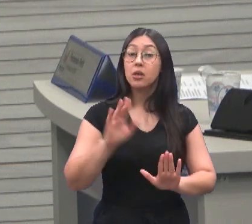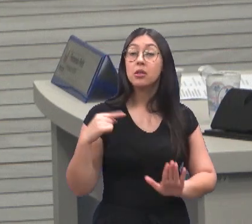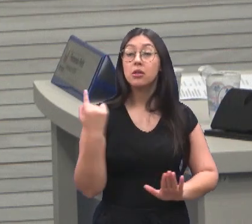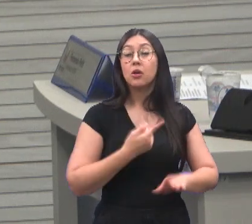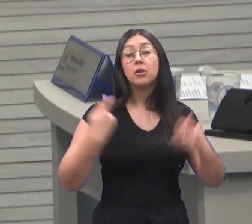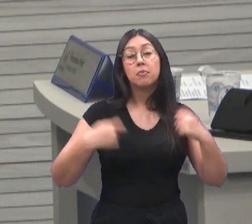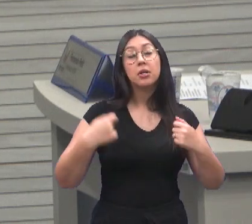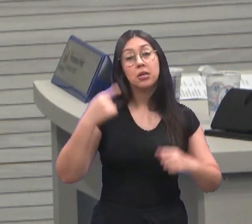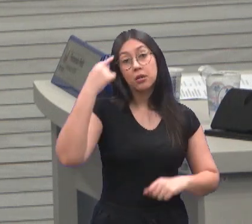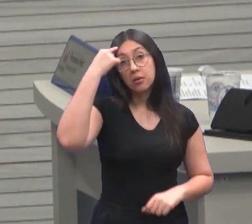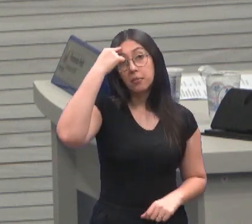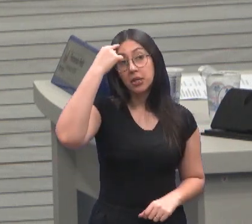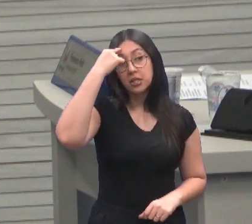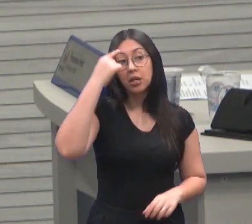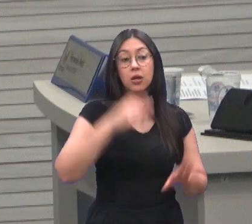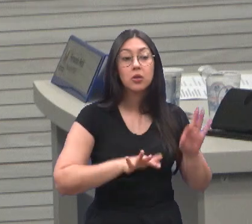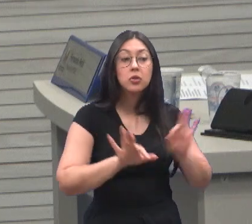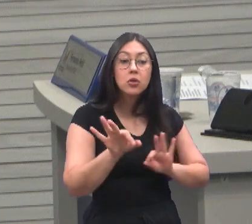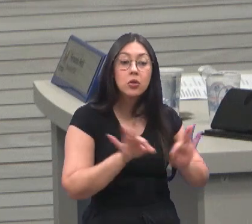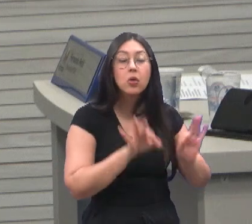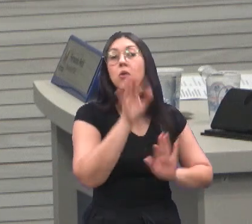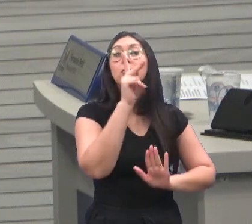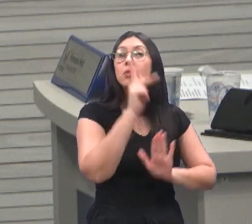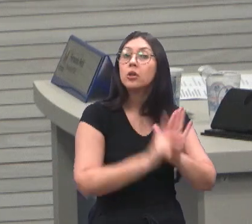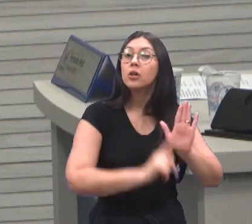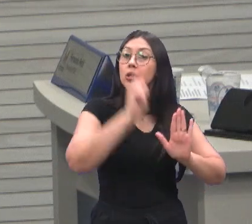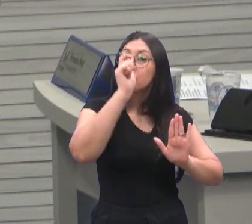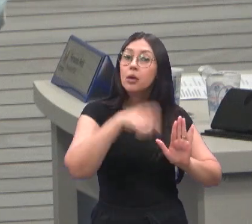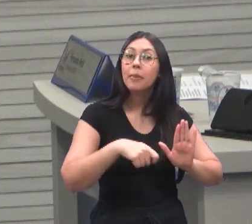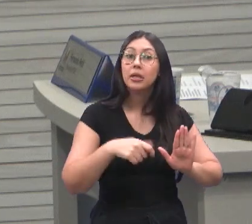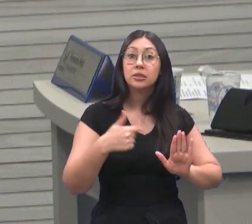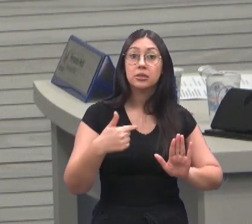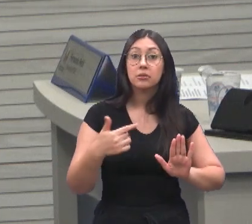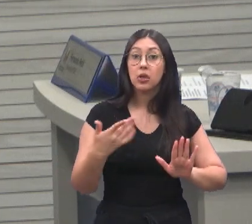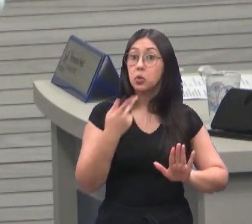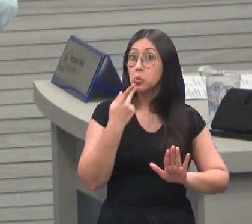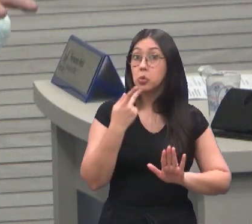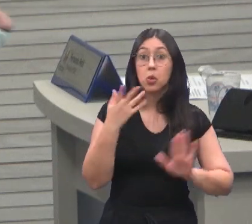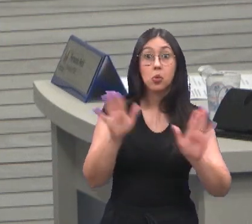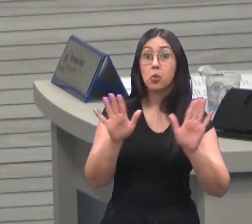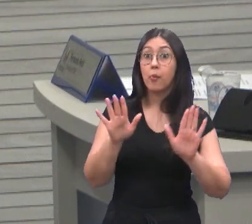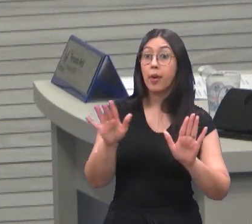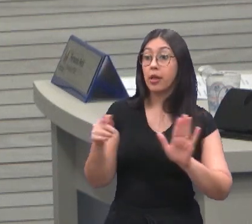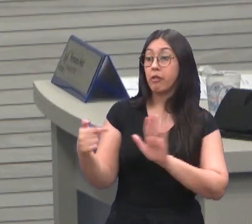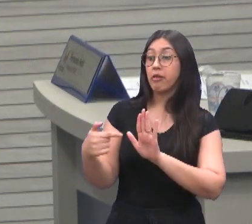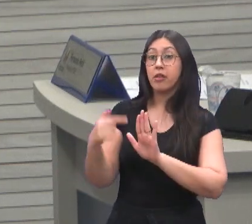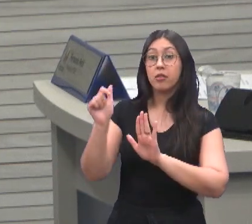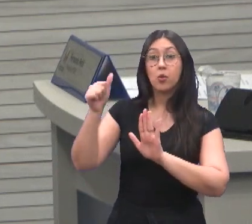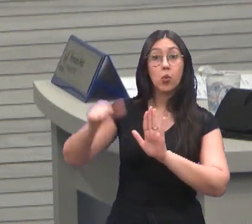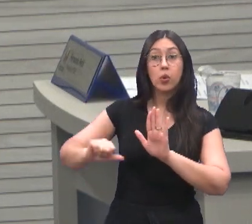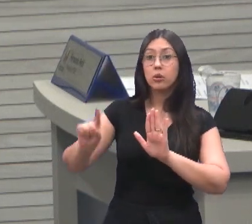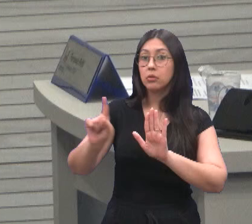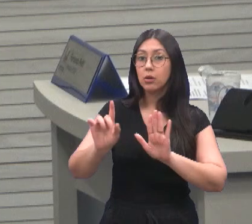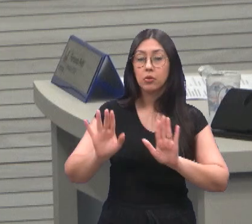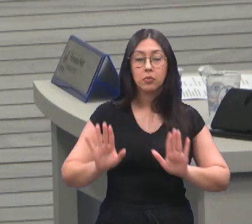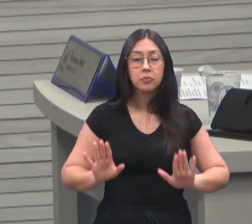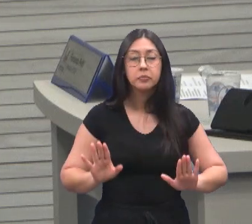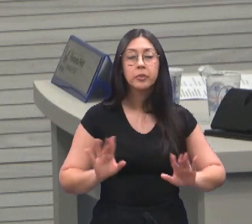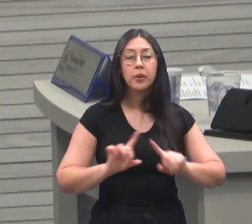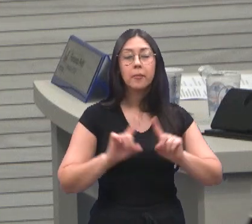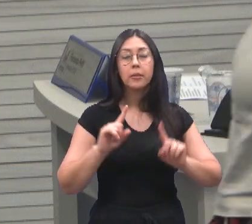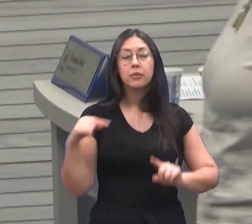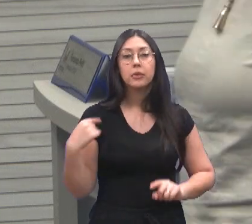fazer um projeto que realmente tenha eficiência. Não estou dizendo que esse não teria e que não tenha, mas que nós